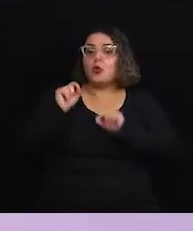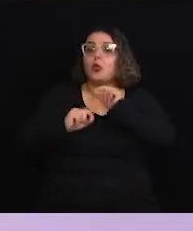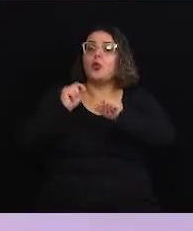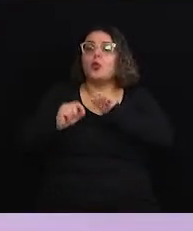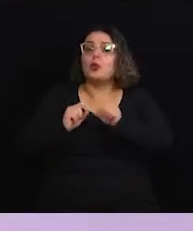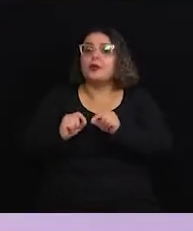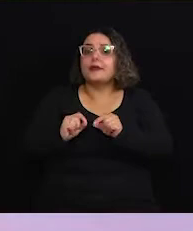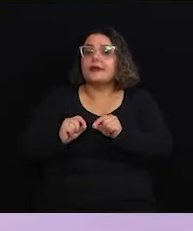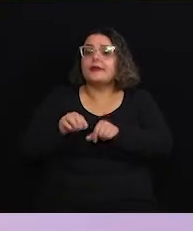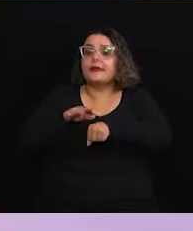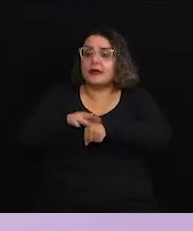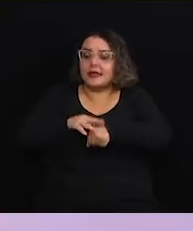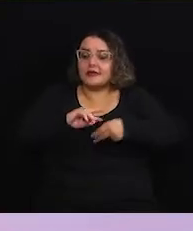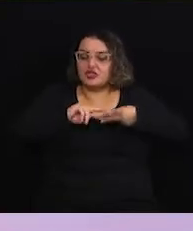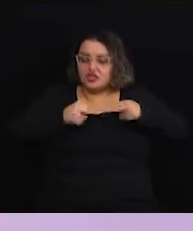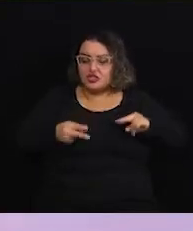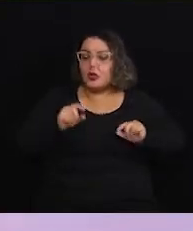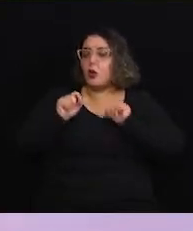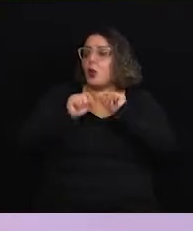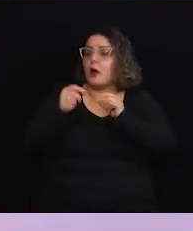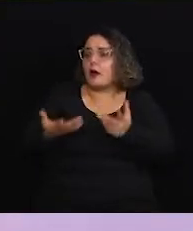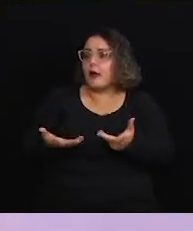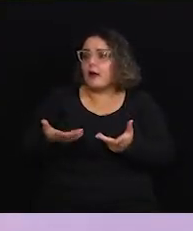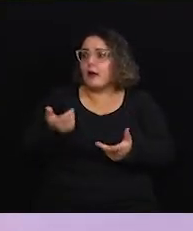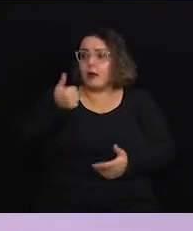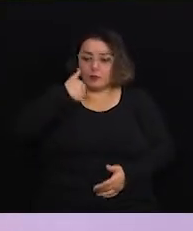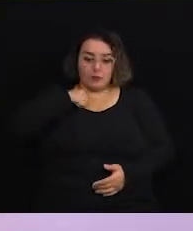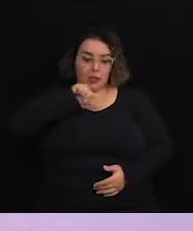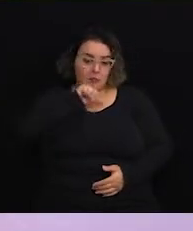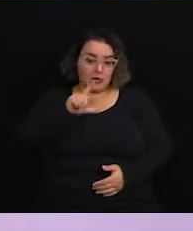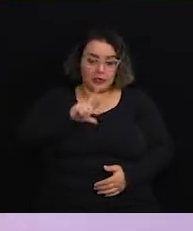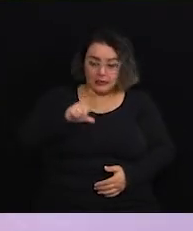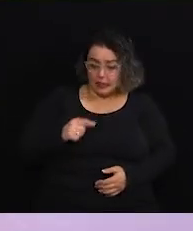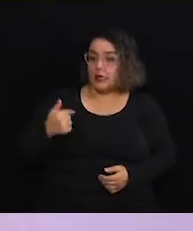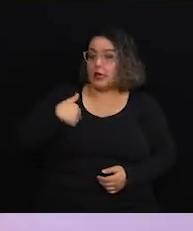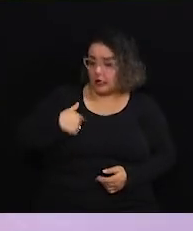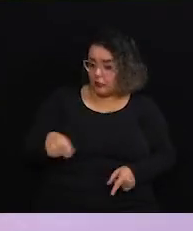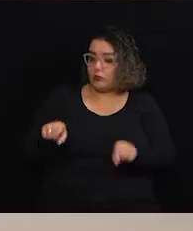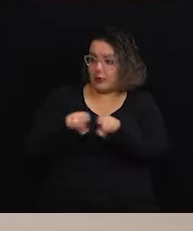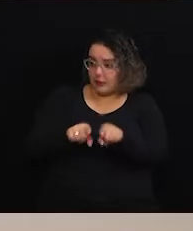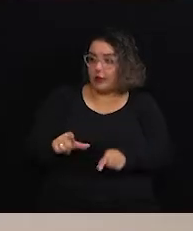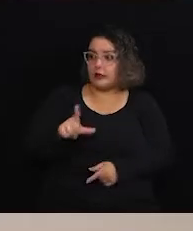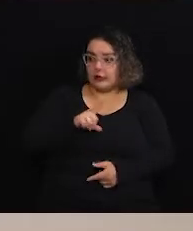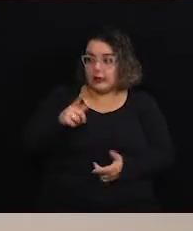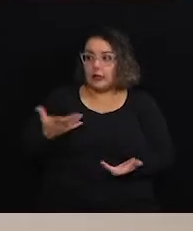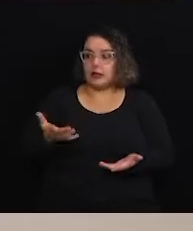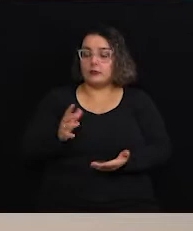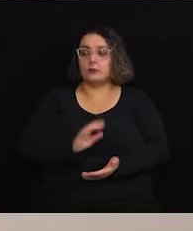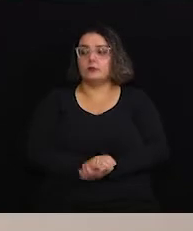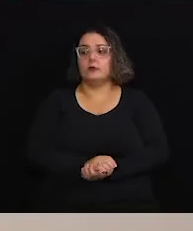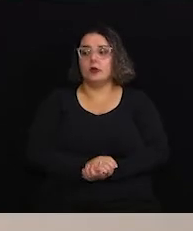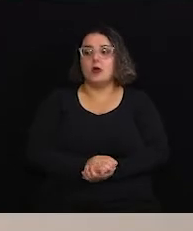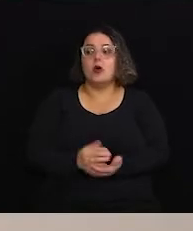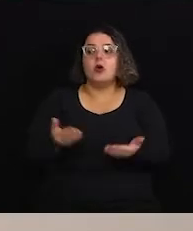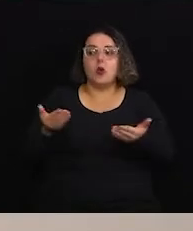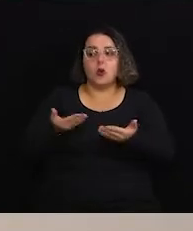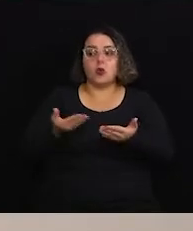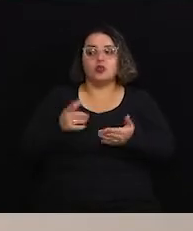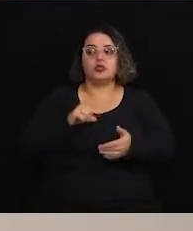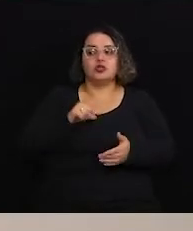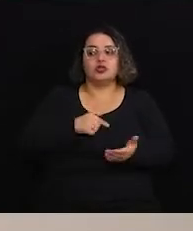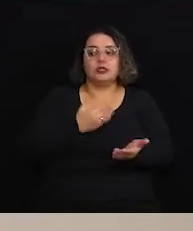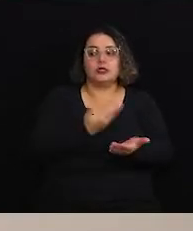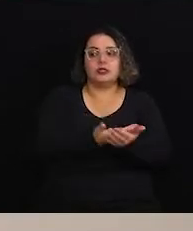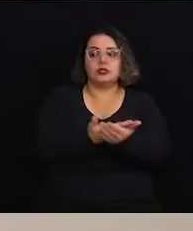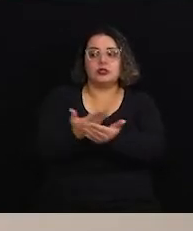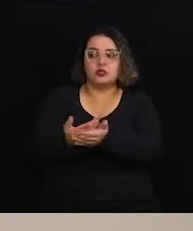a endometriose? É genético? O que é? Se a minha mãe teve, eu vou ter? Então, hoje já tem estudos mostrando que,